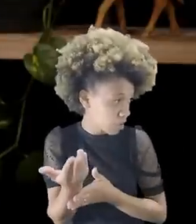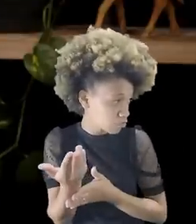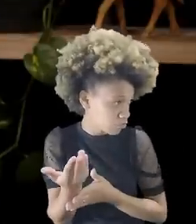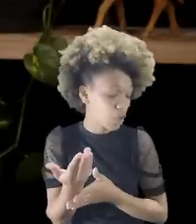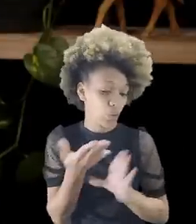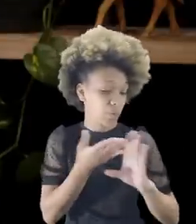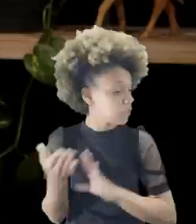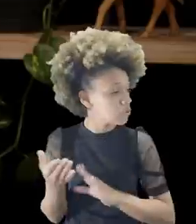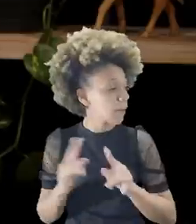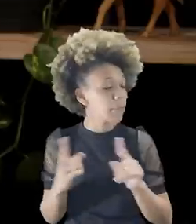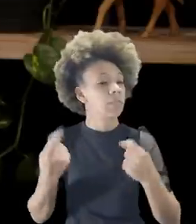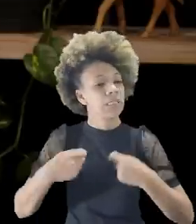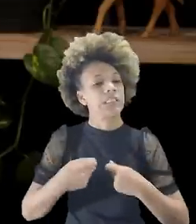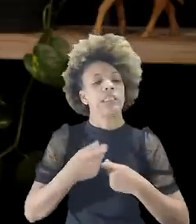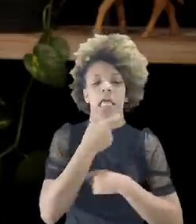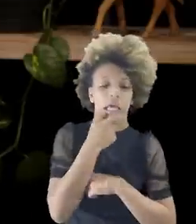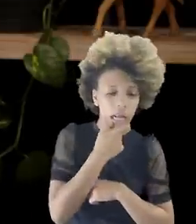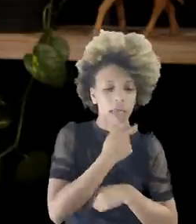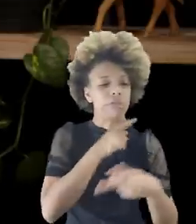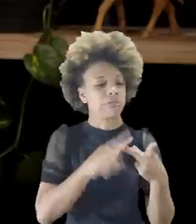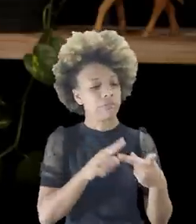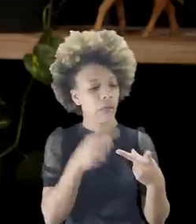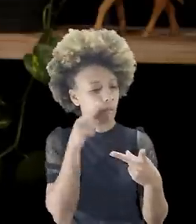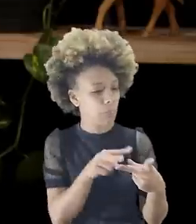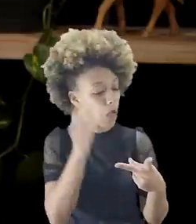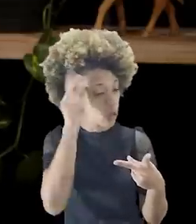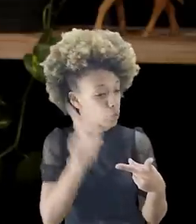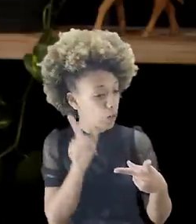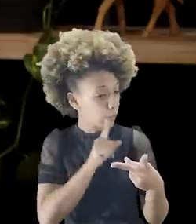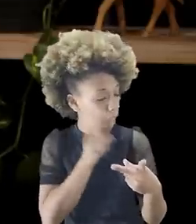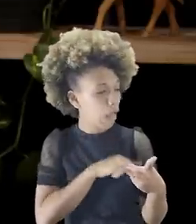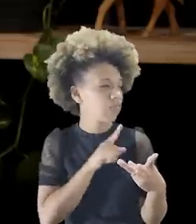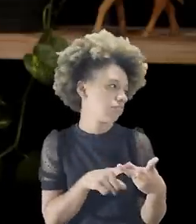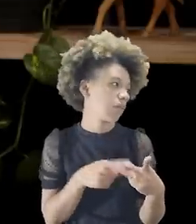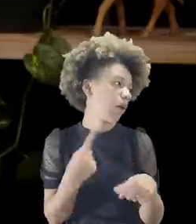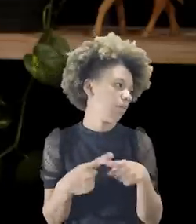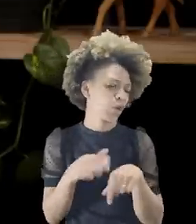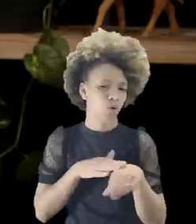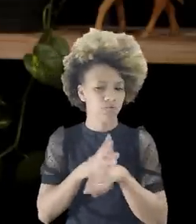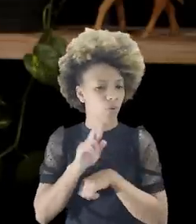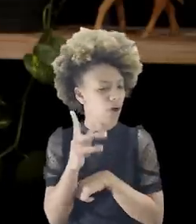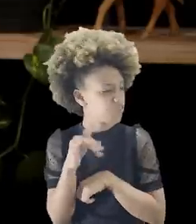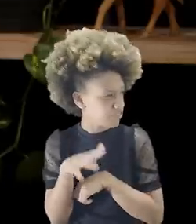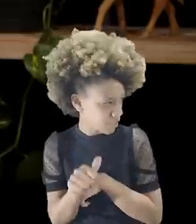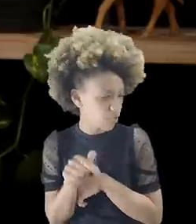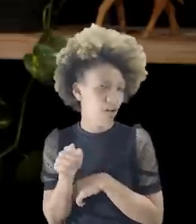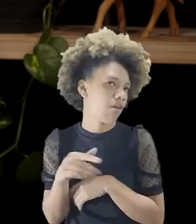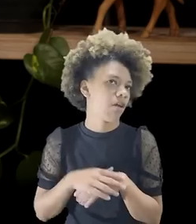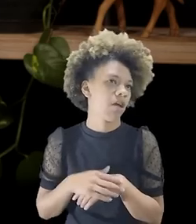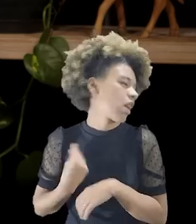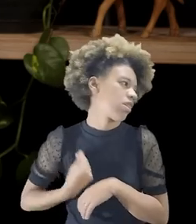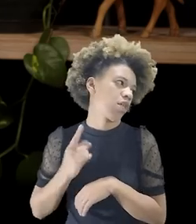do do momento tem que falar inglês você vai ver a coisa da cultura americana eu falo isso que eu converso com o Rafinha o Rafinha praticamente